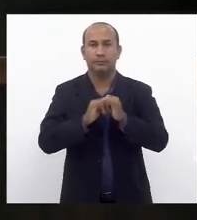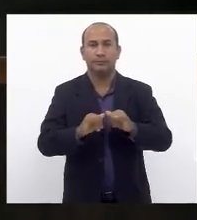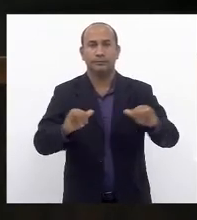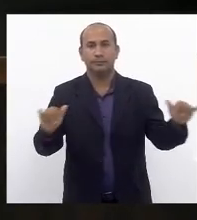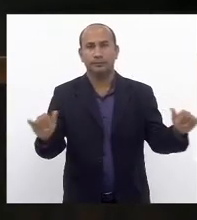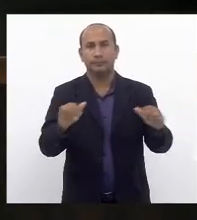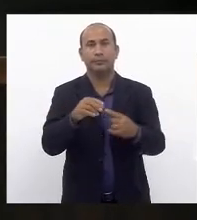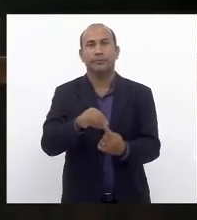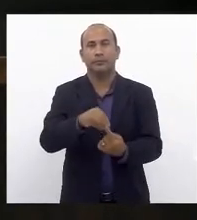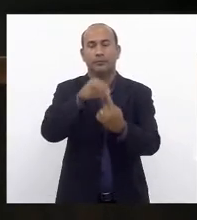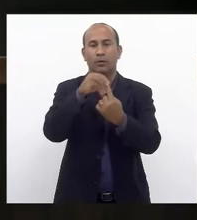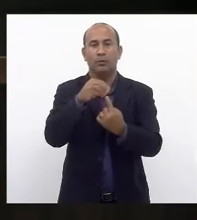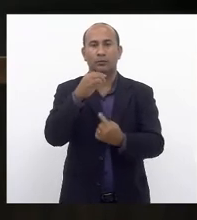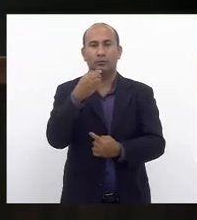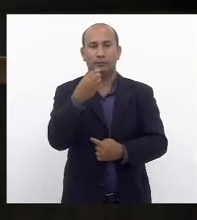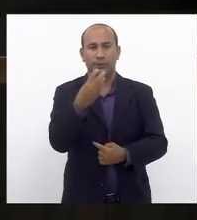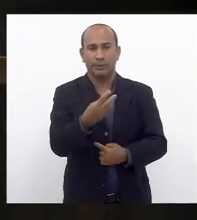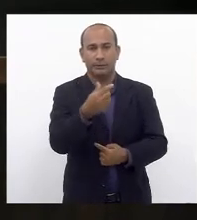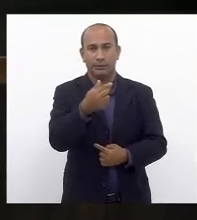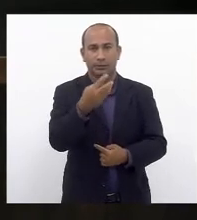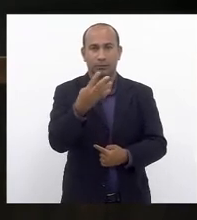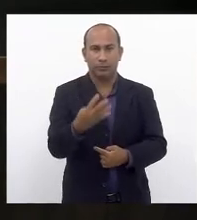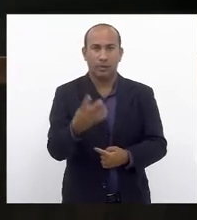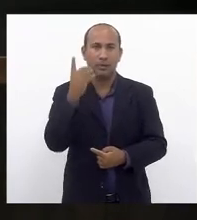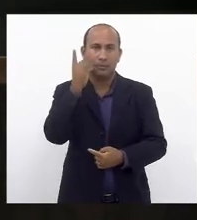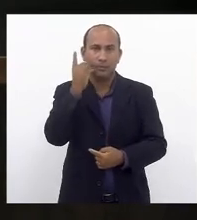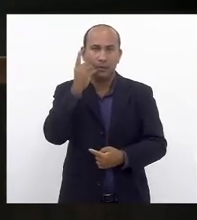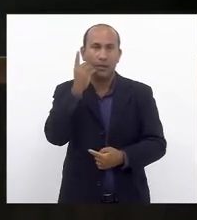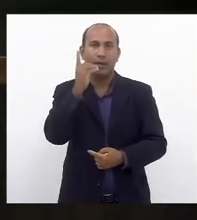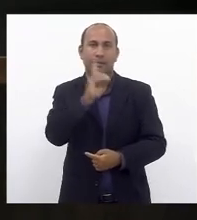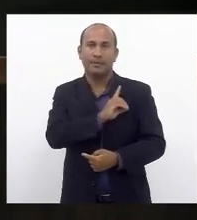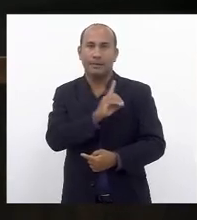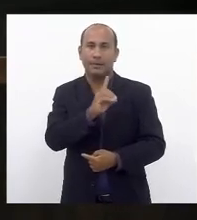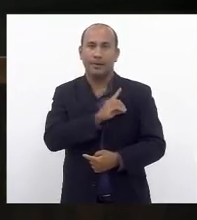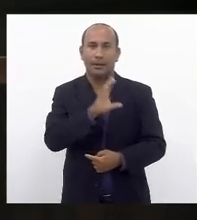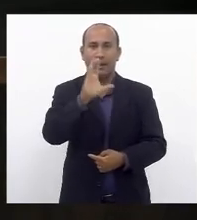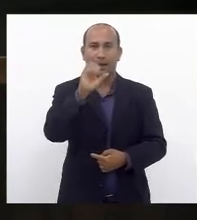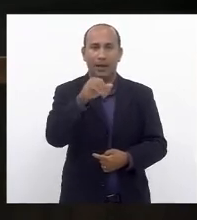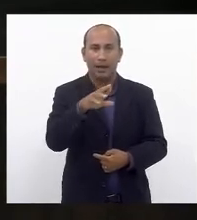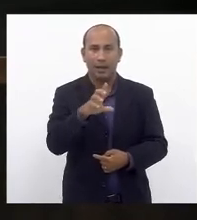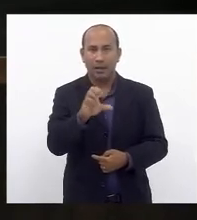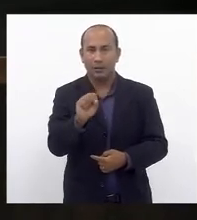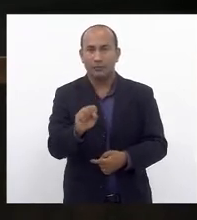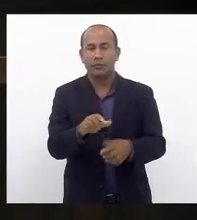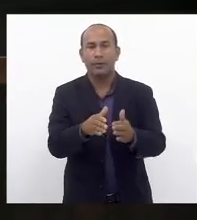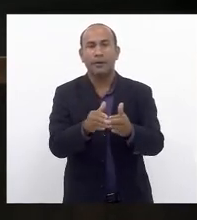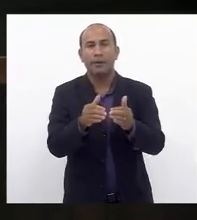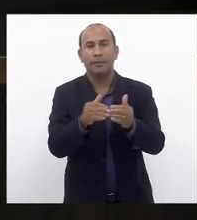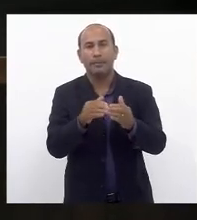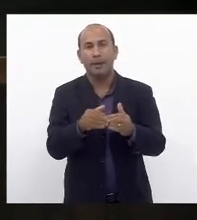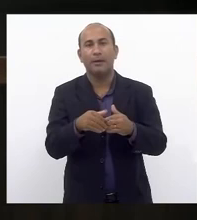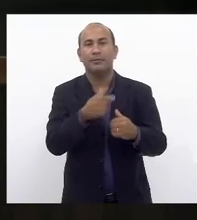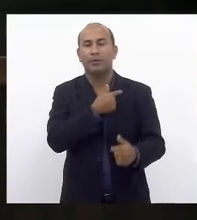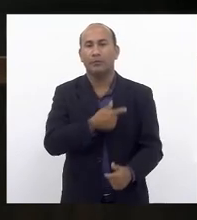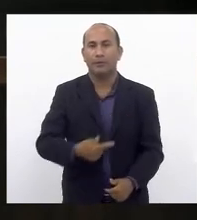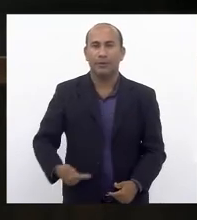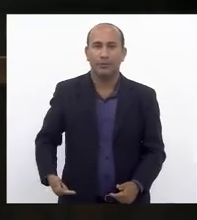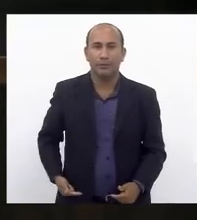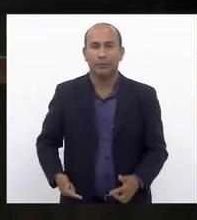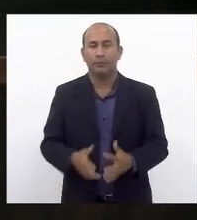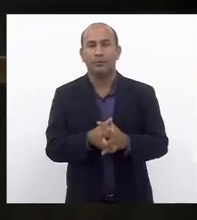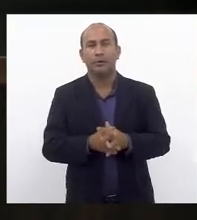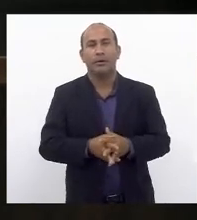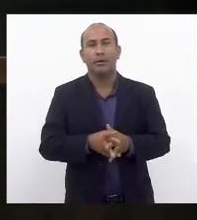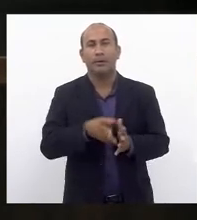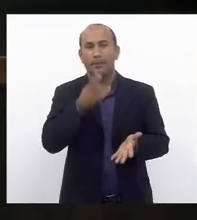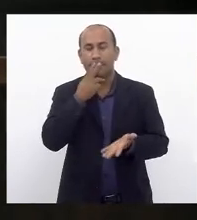indicação legislativa no 374/2021 de autoria do deputado delegado Carlos Augusto, que solicita ao excelentíssimo senhor governador o envio